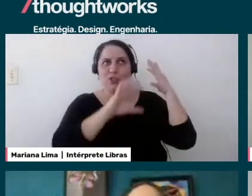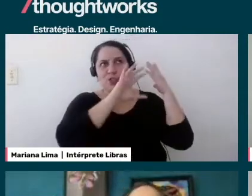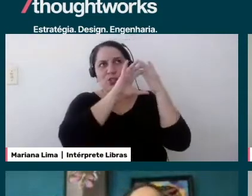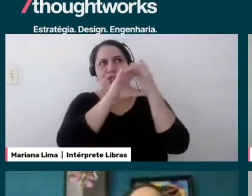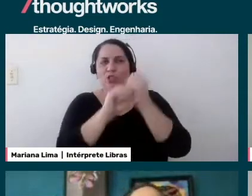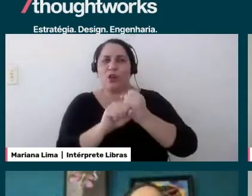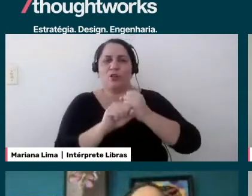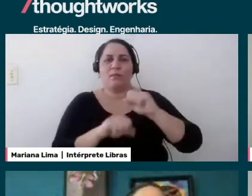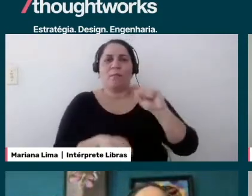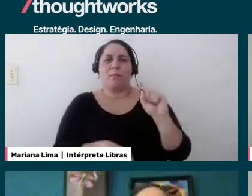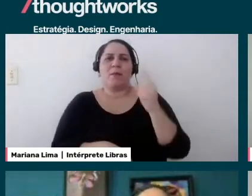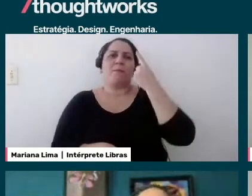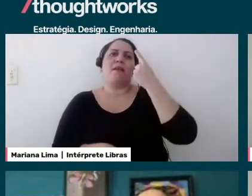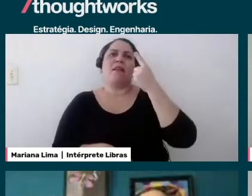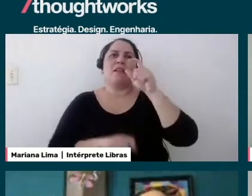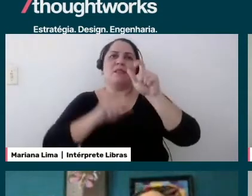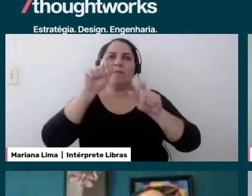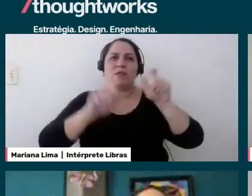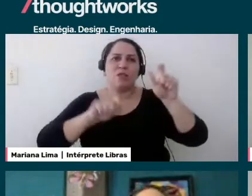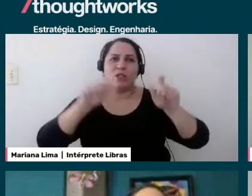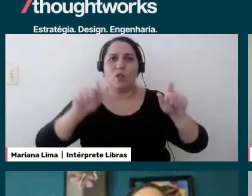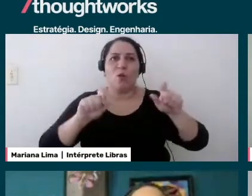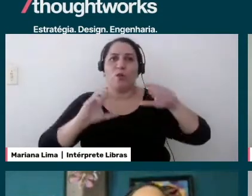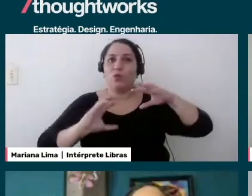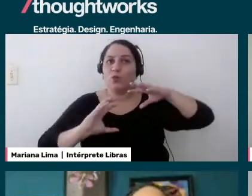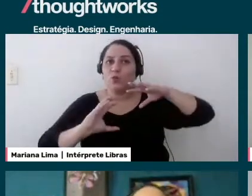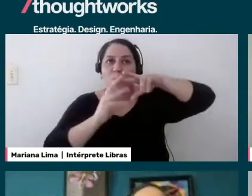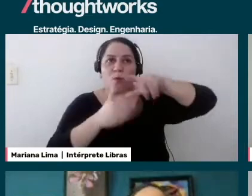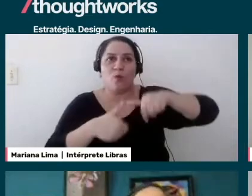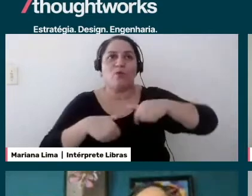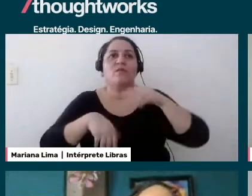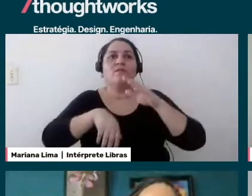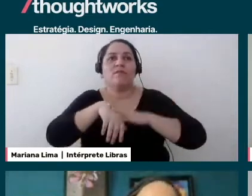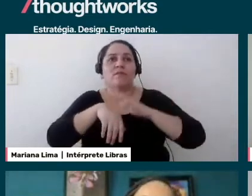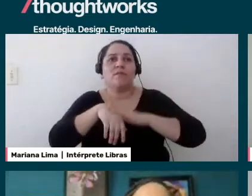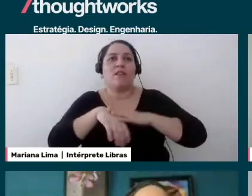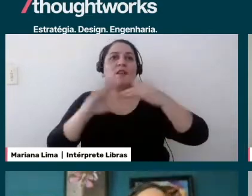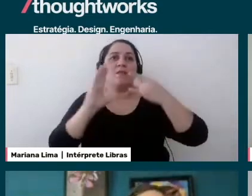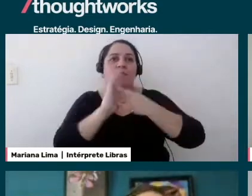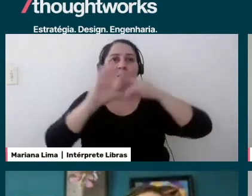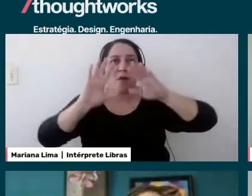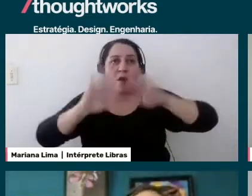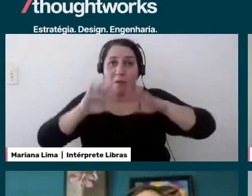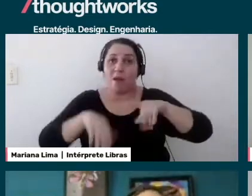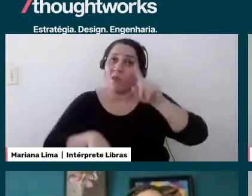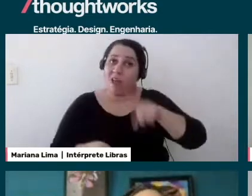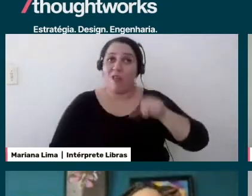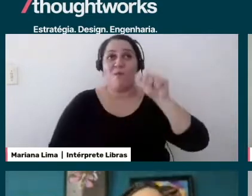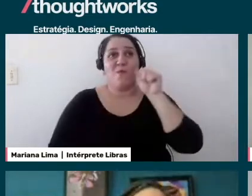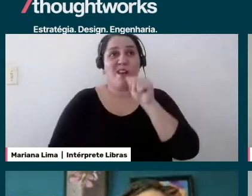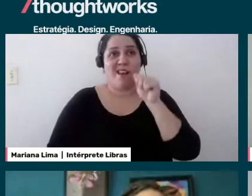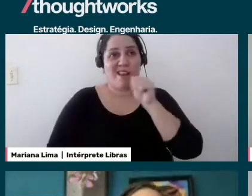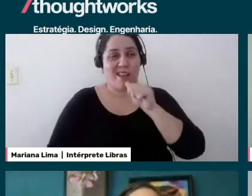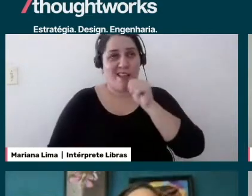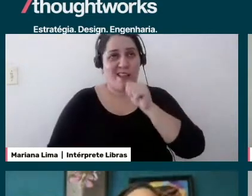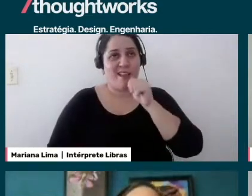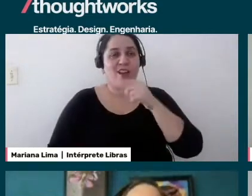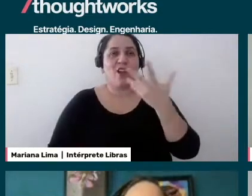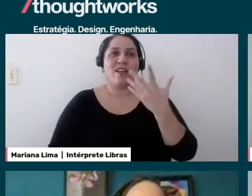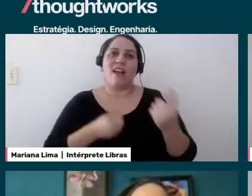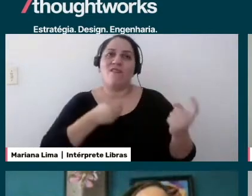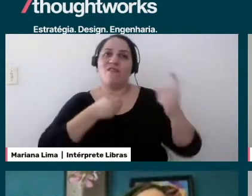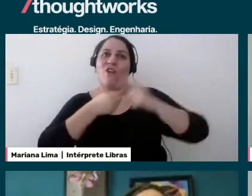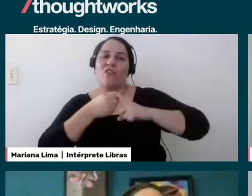contas, as primeiras pessoas do planeta que programaram foram mulheres, e a gente precisa resgatar essa